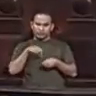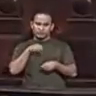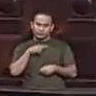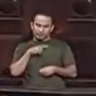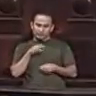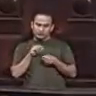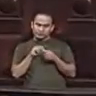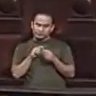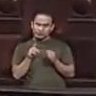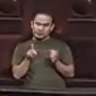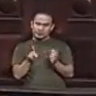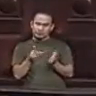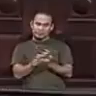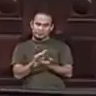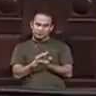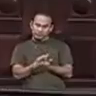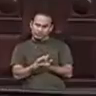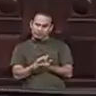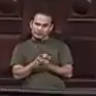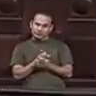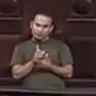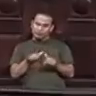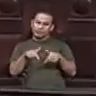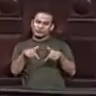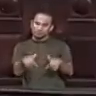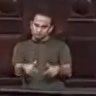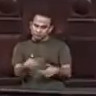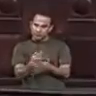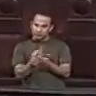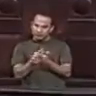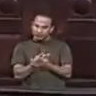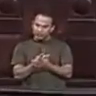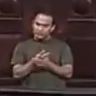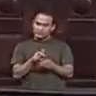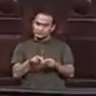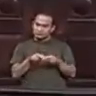atrocidade. Este ato terá consequência. Tranquilo. Eu estou avisando. Tranquilo.